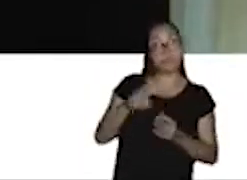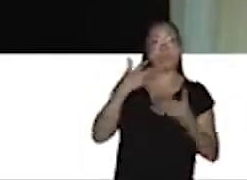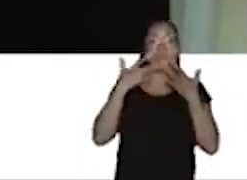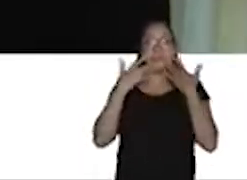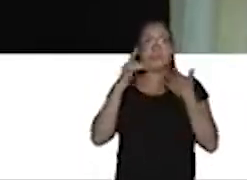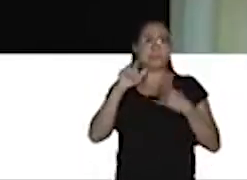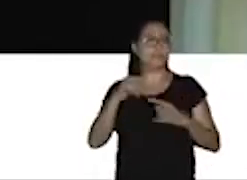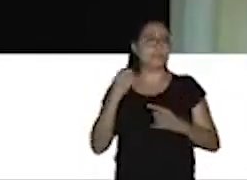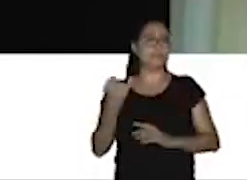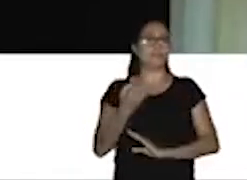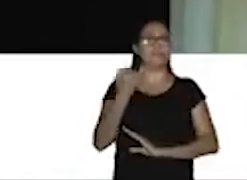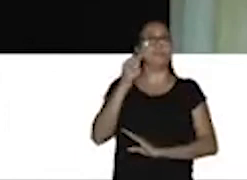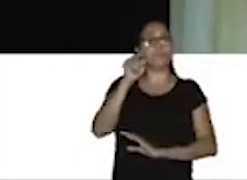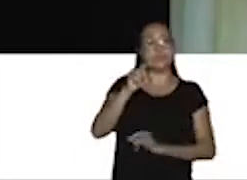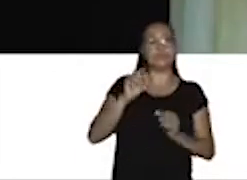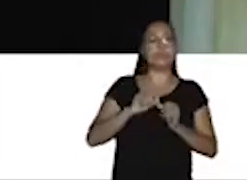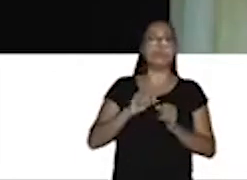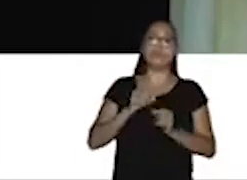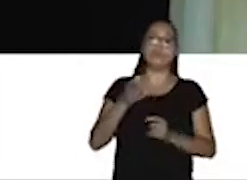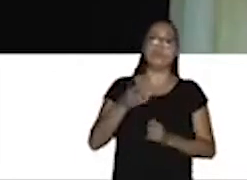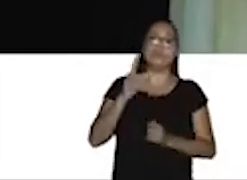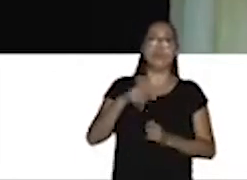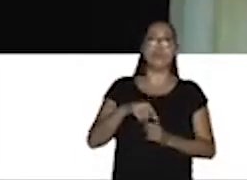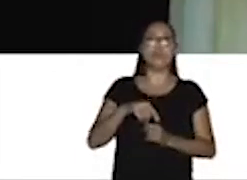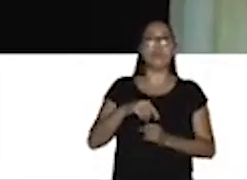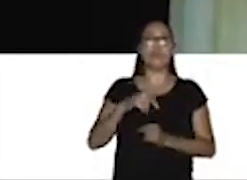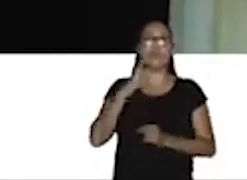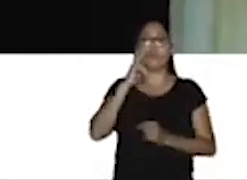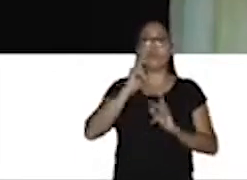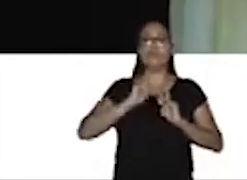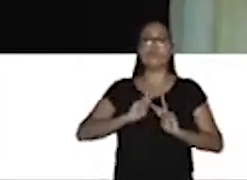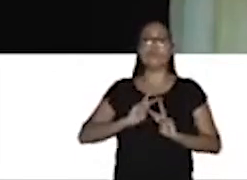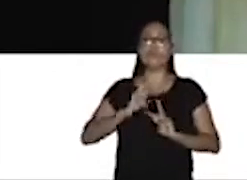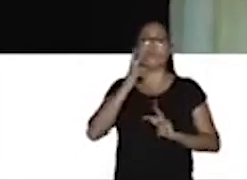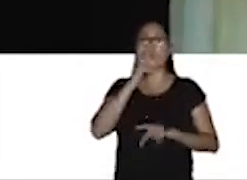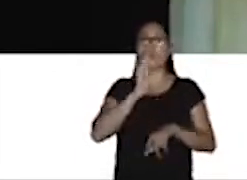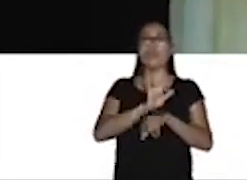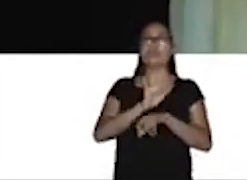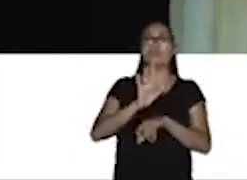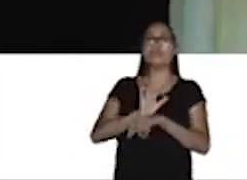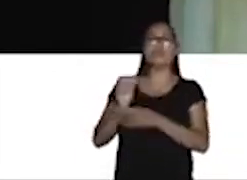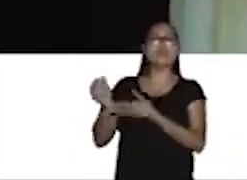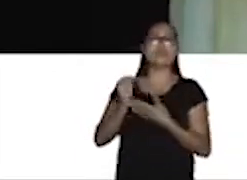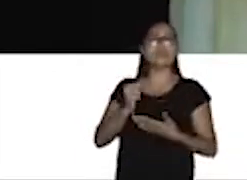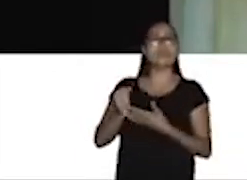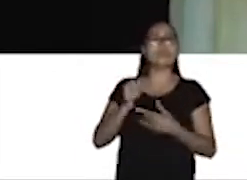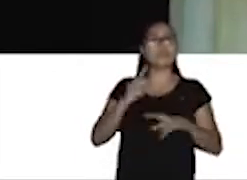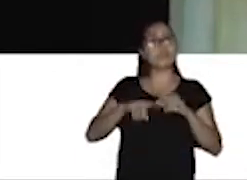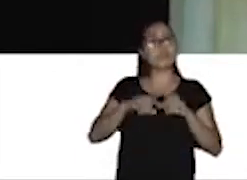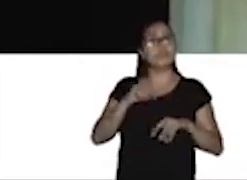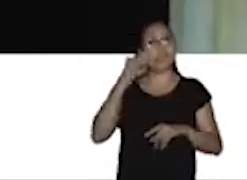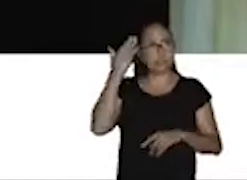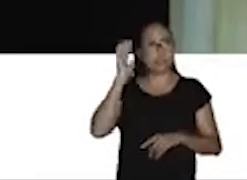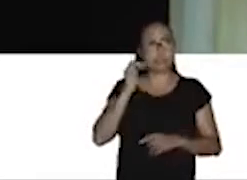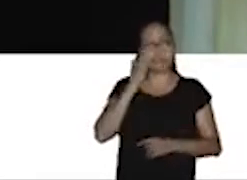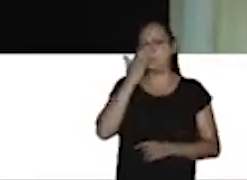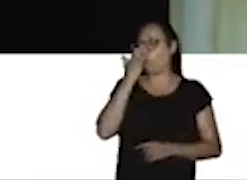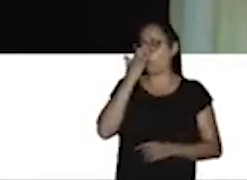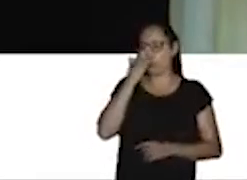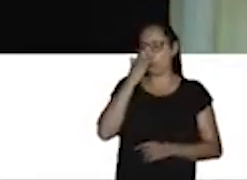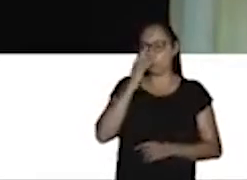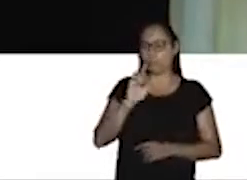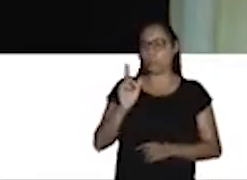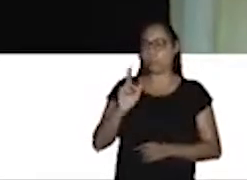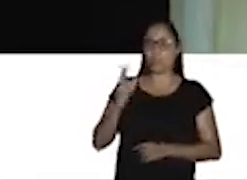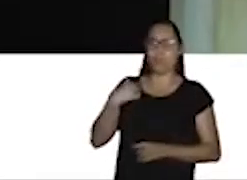no teatro é primordial, então tu vai fazer isso, que é a contra-regra. Não, Mira. Contra regras. Não, não tem